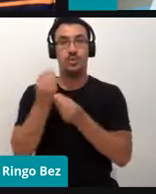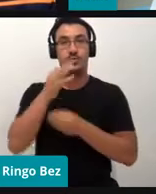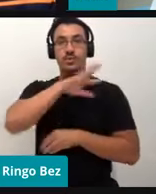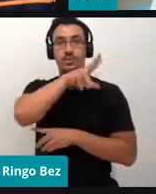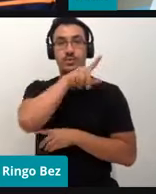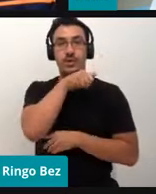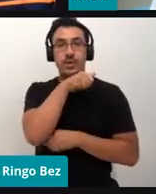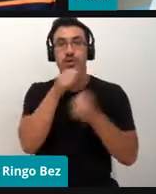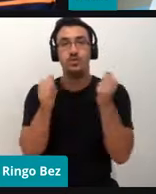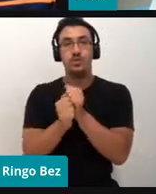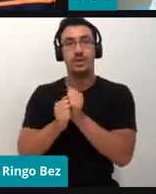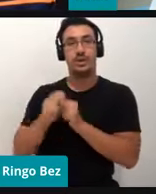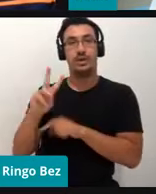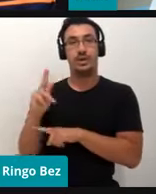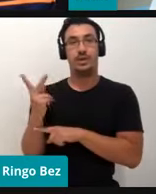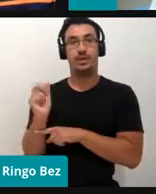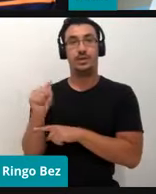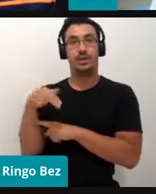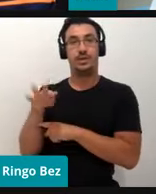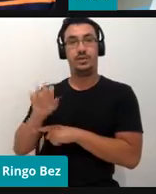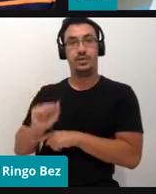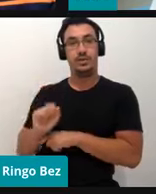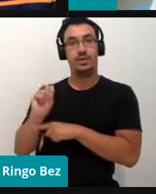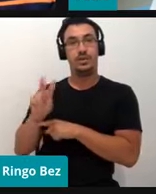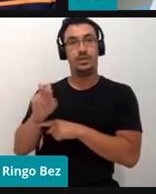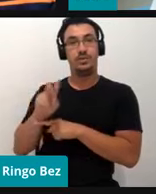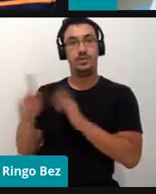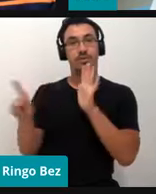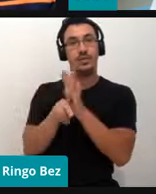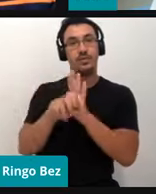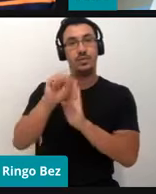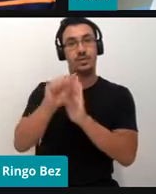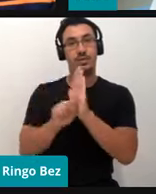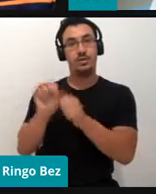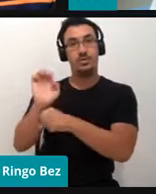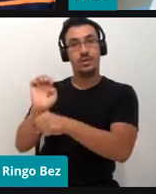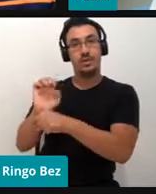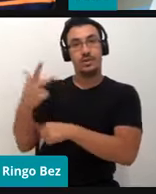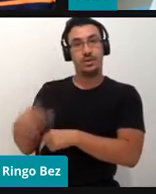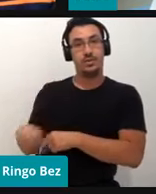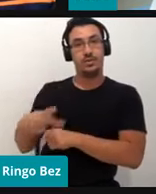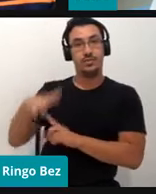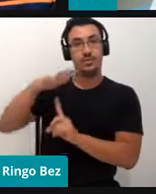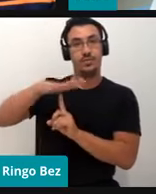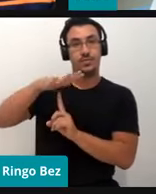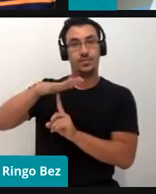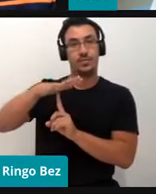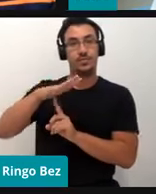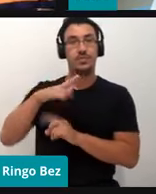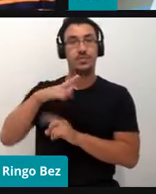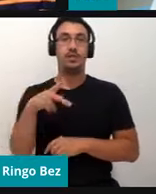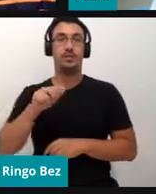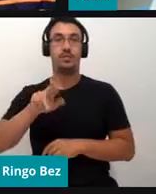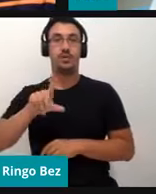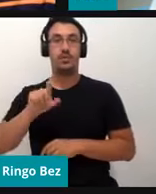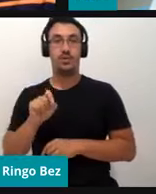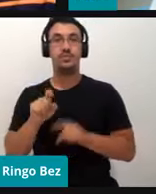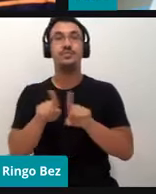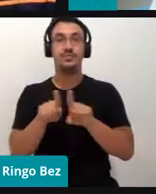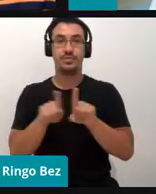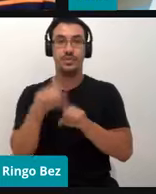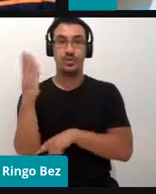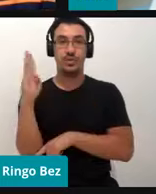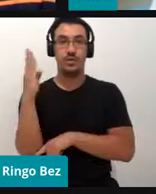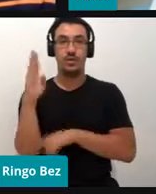hantavírus no estado do Paraná. O professor Marques também é biólogo, também está aqui no